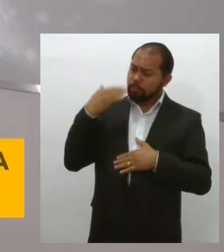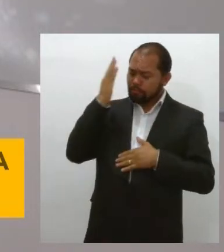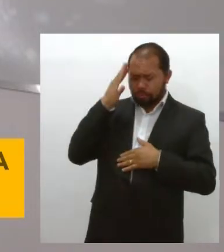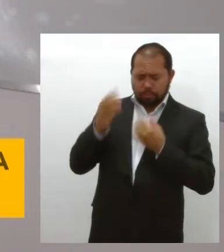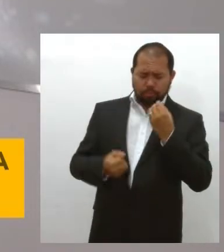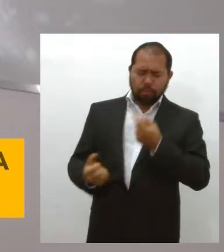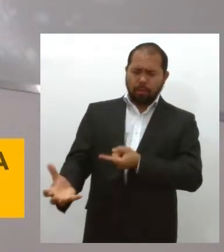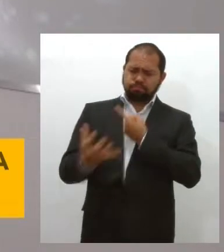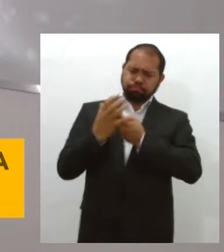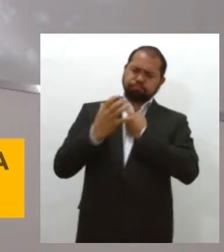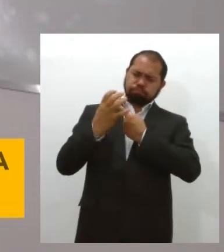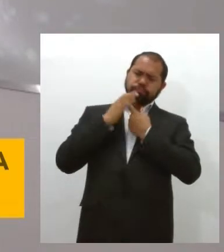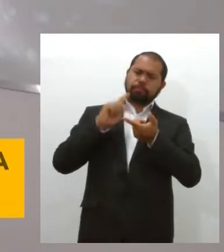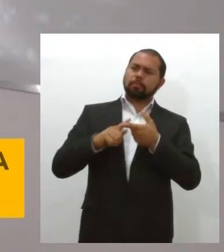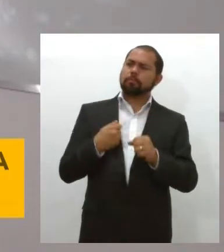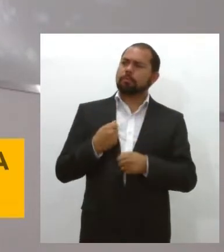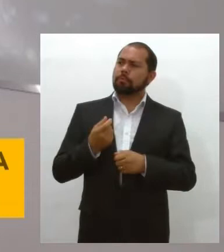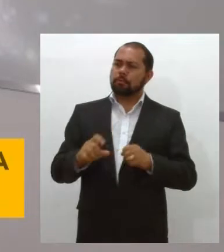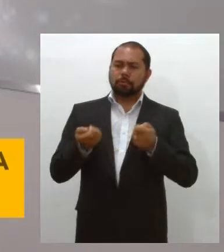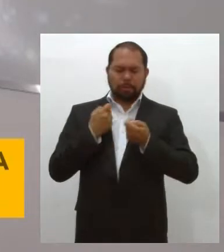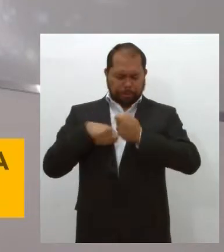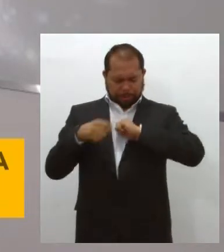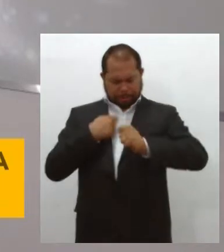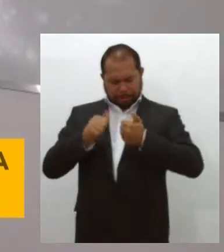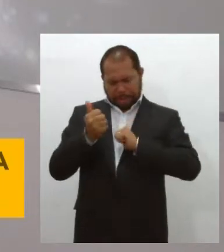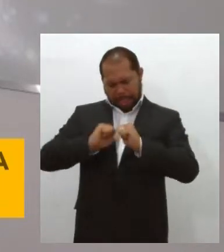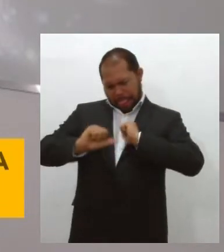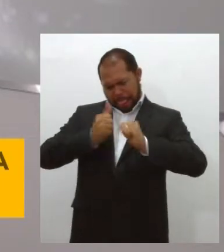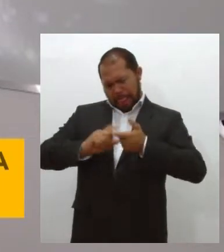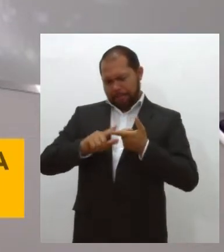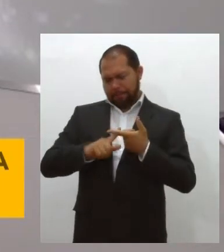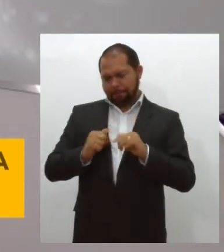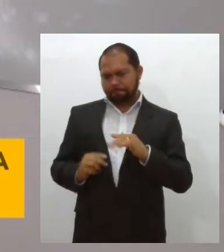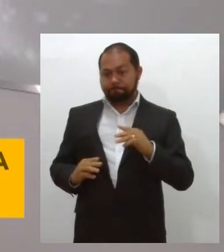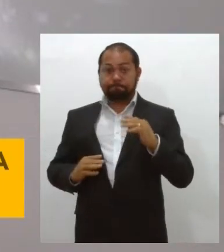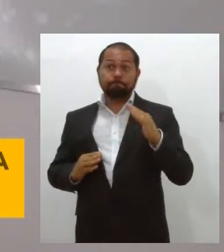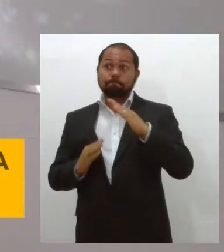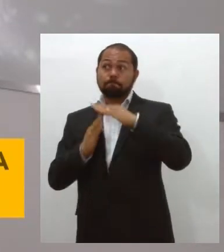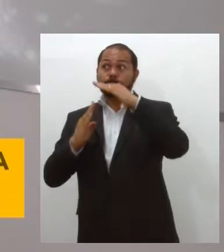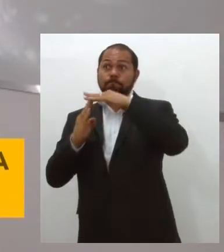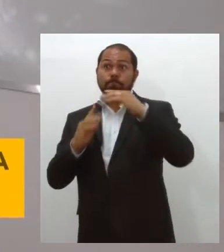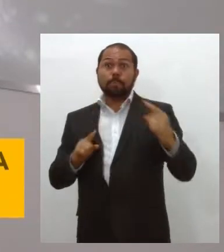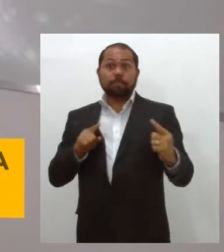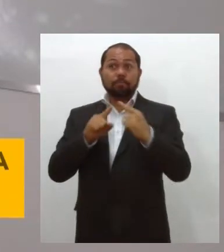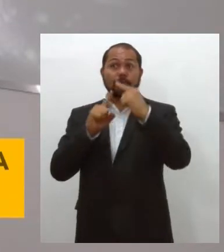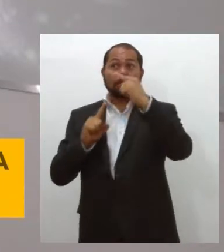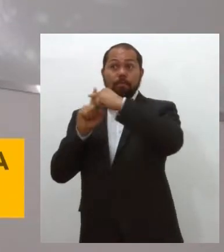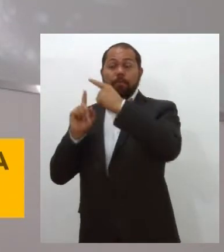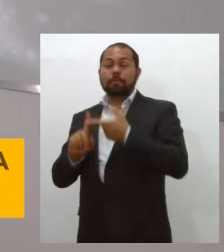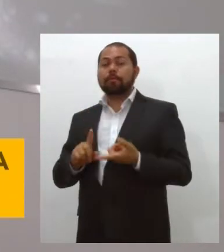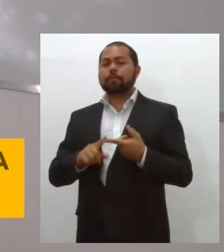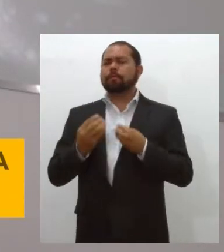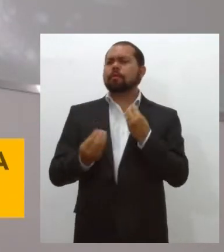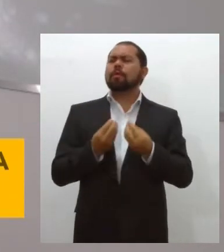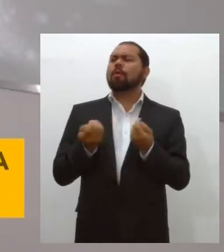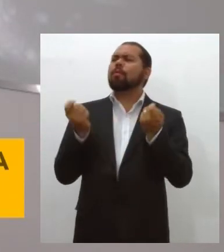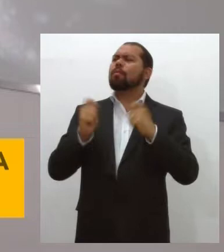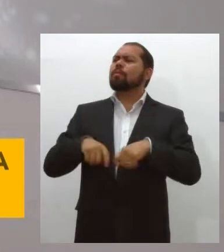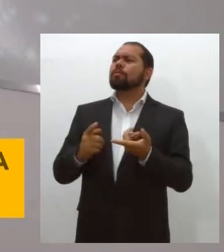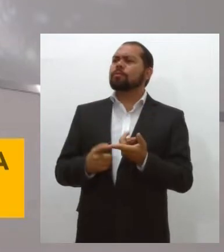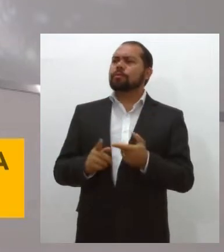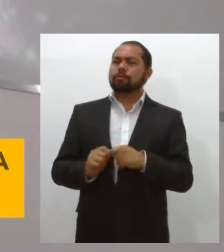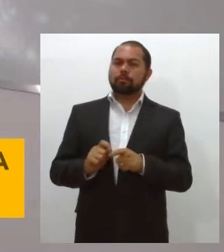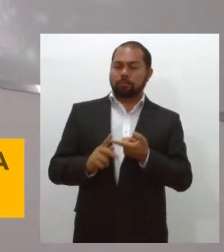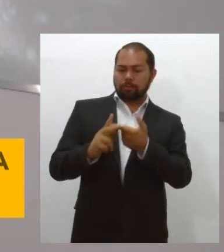na empresa, o estresse, o cumprimento de metas, né, e como isso seria possível. Através justamente das ferramentas